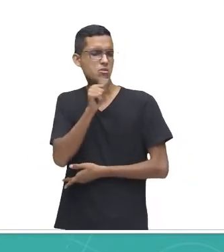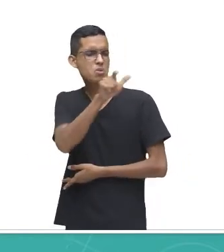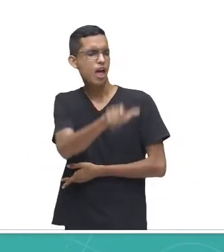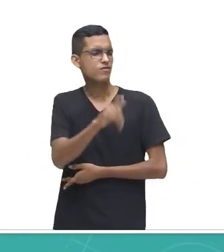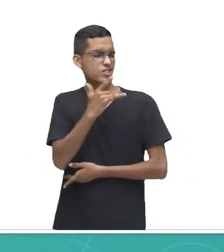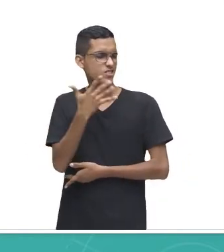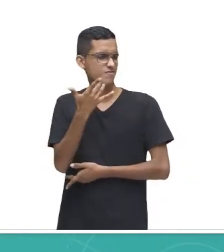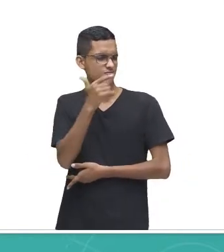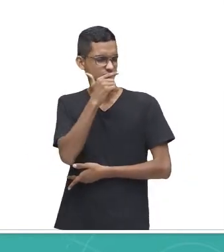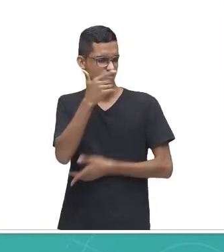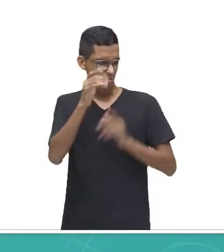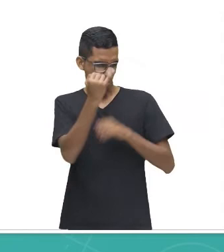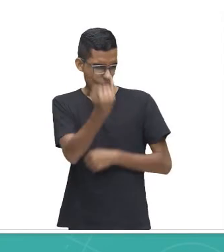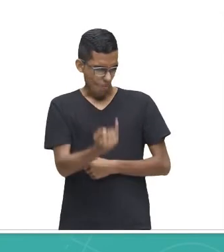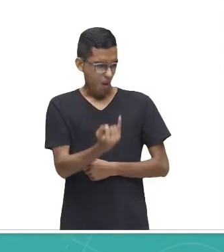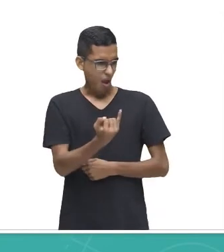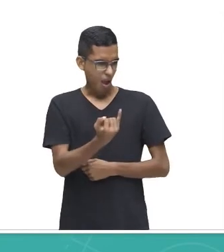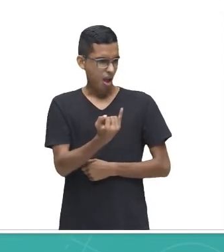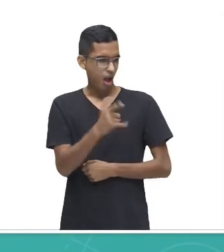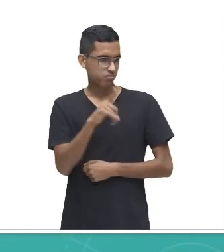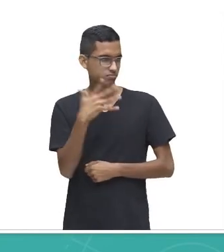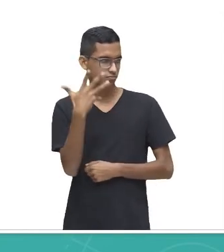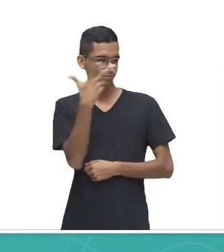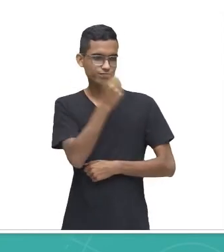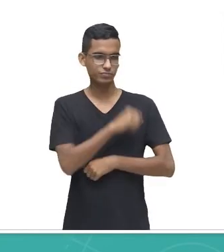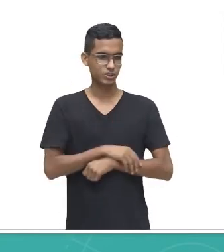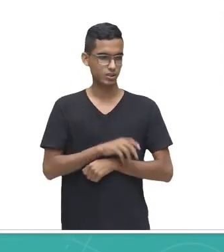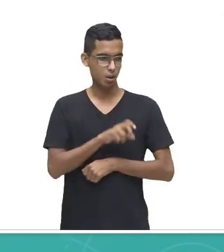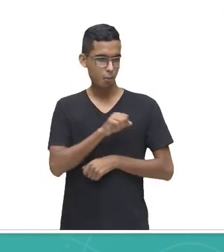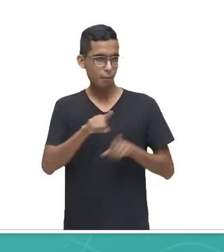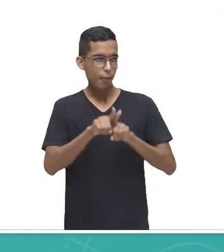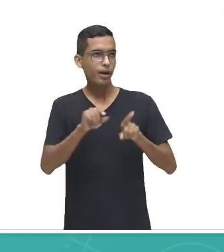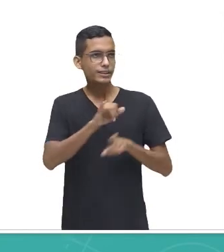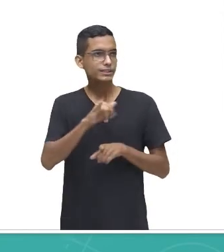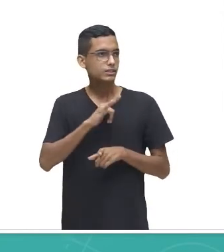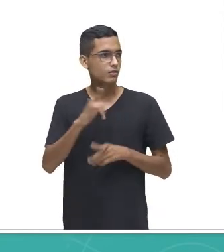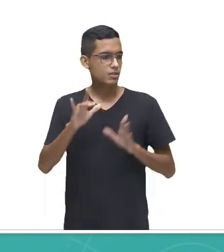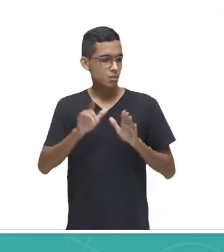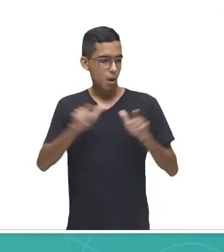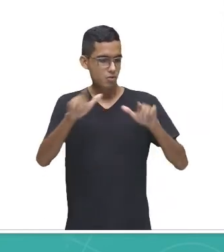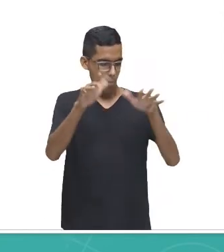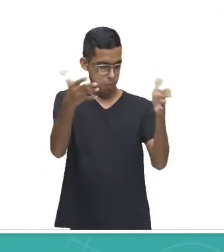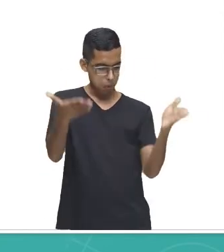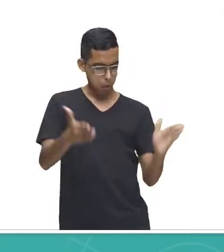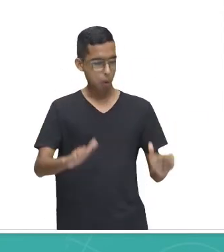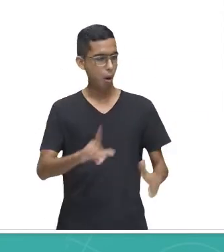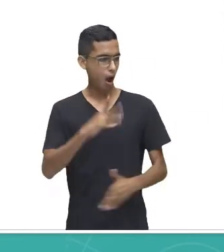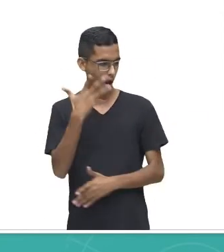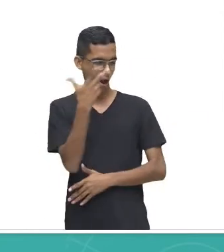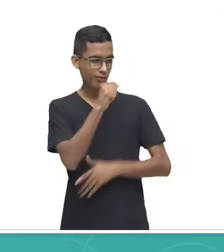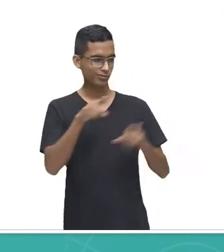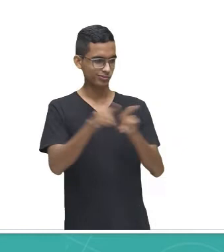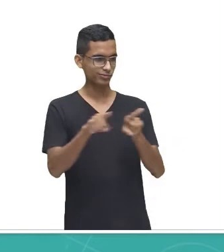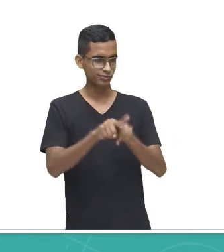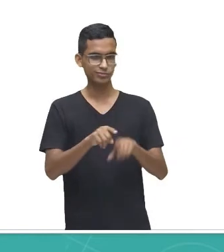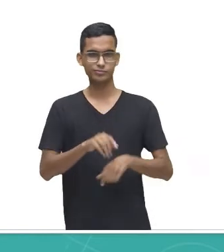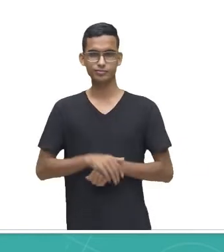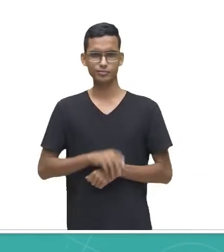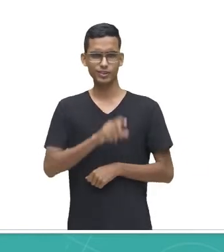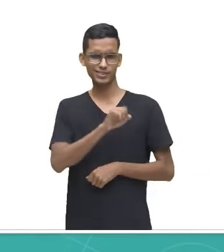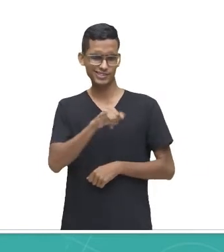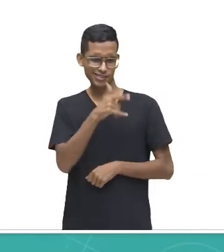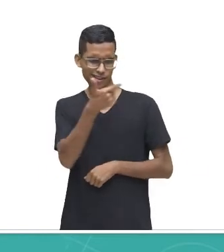bonitinho, mas se tivesse mais corpo, seria bonito. Se o cabelo dela fosse liso, iria valorizar muito mais.